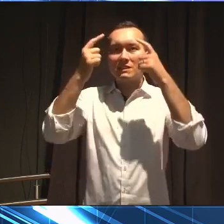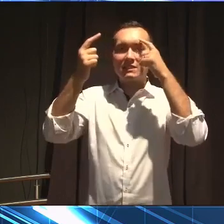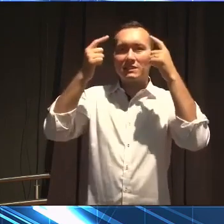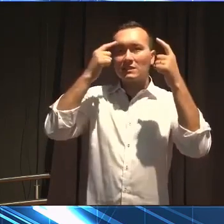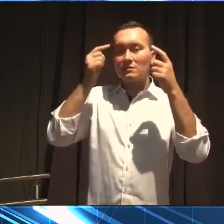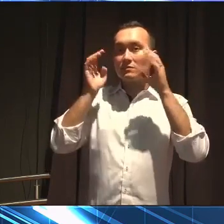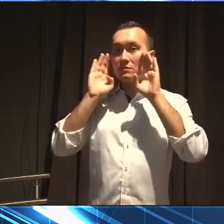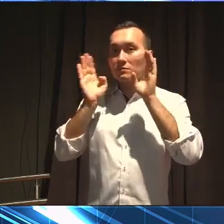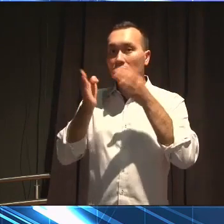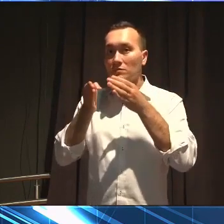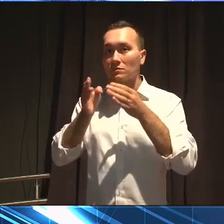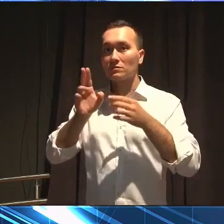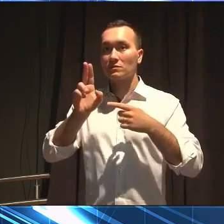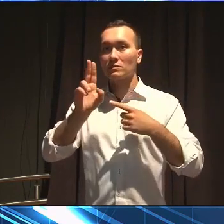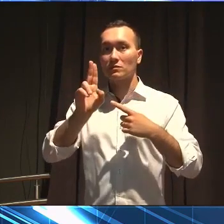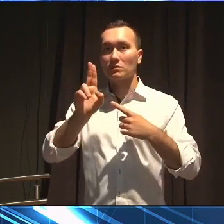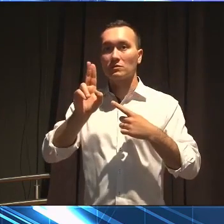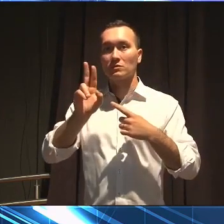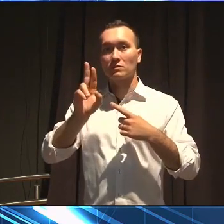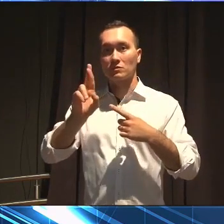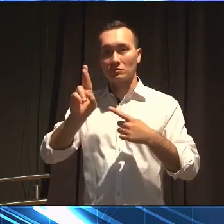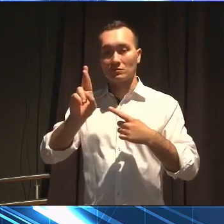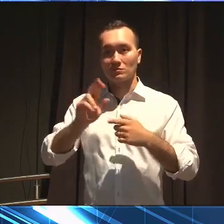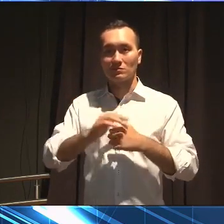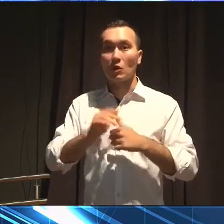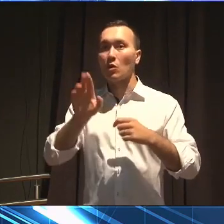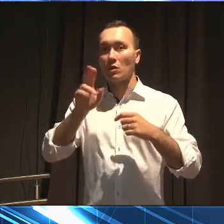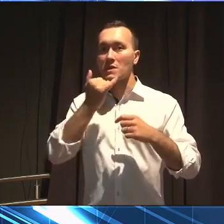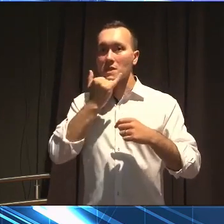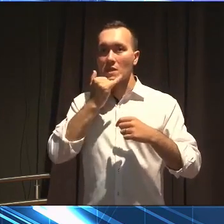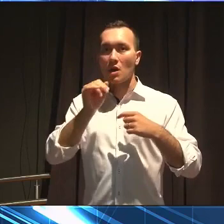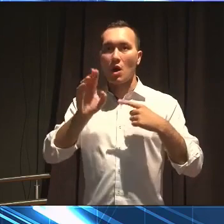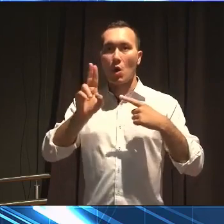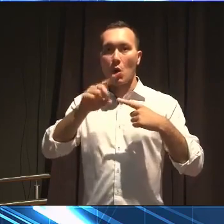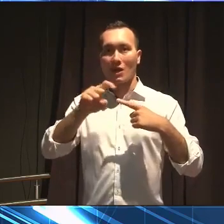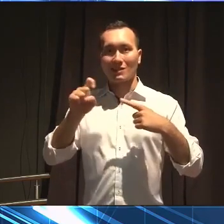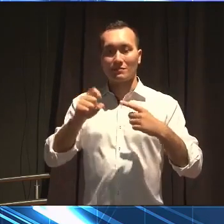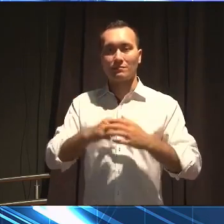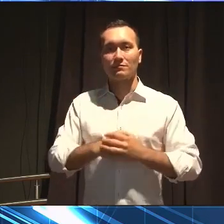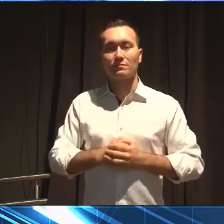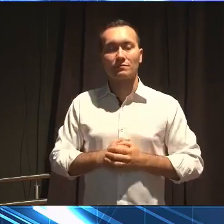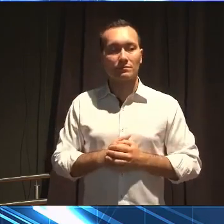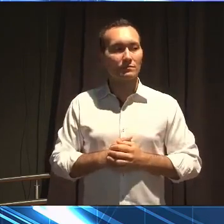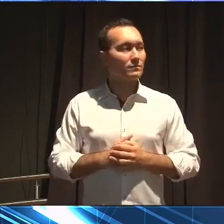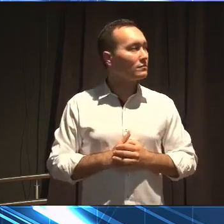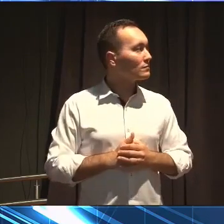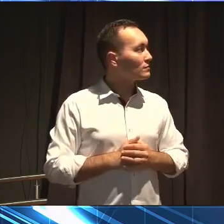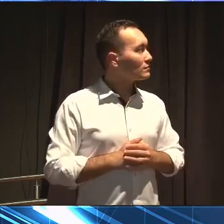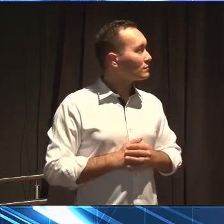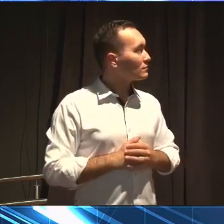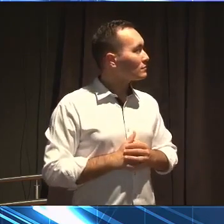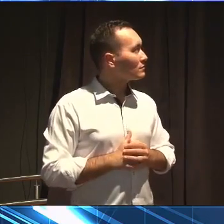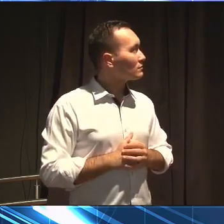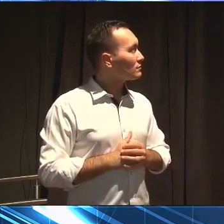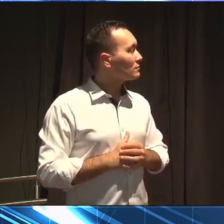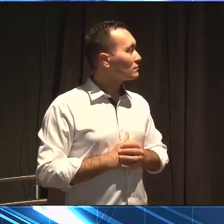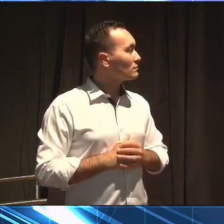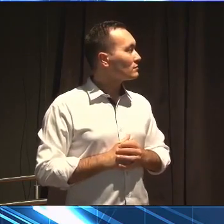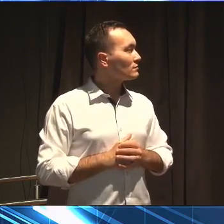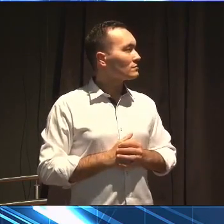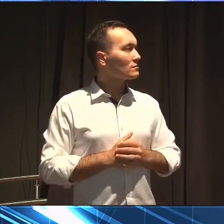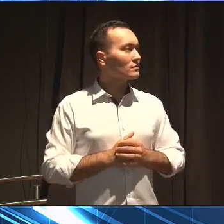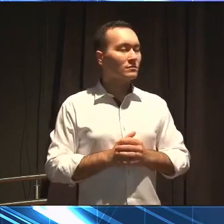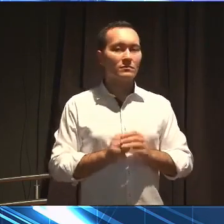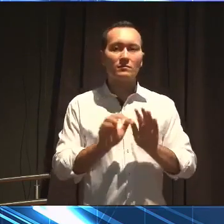UX. Mas antes, né, de falar sobre isso, vocês conhecem as teorias de